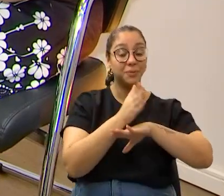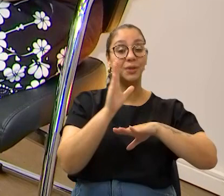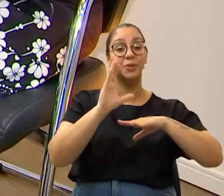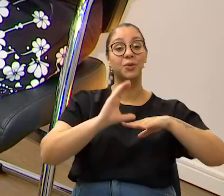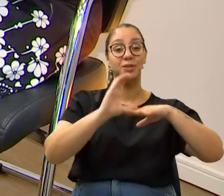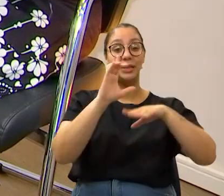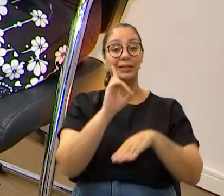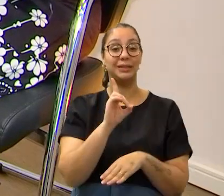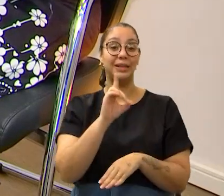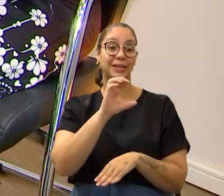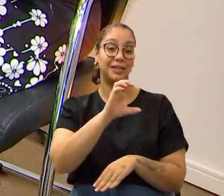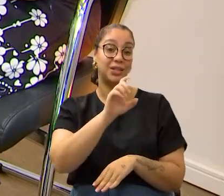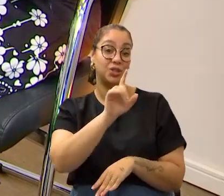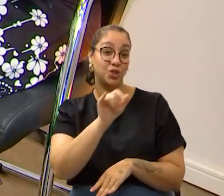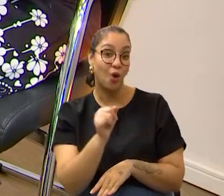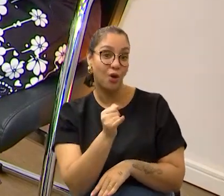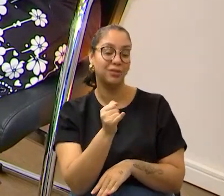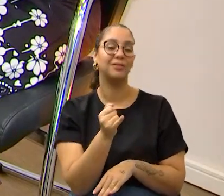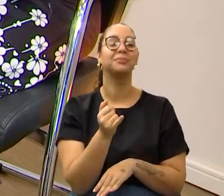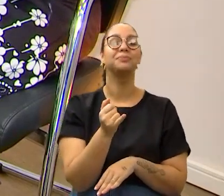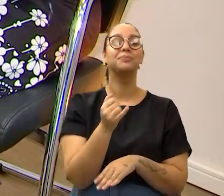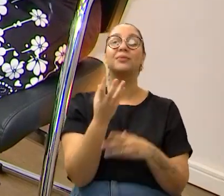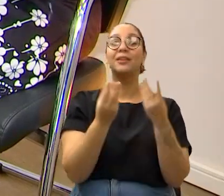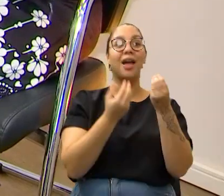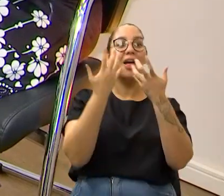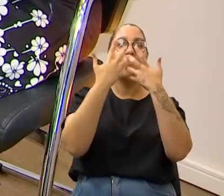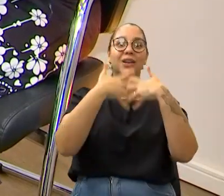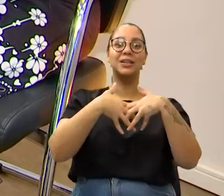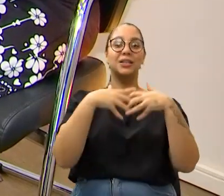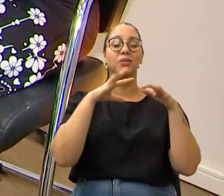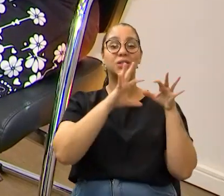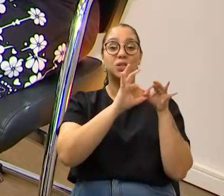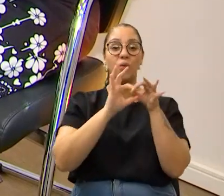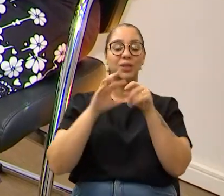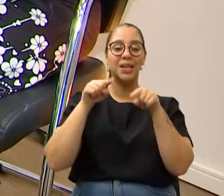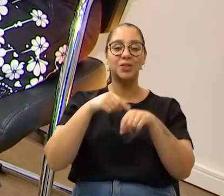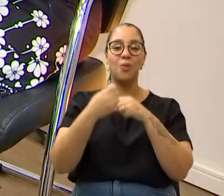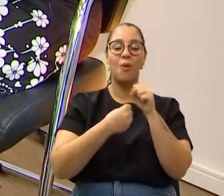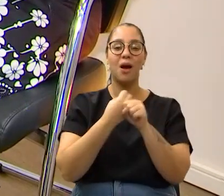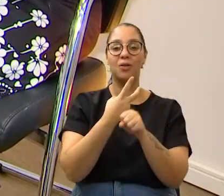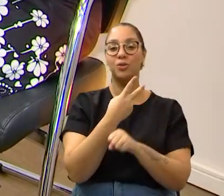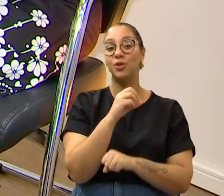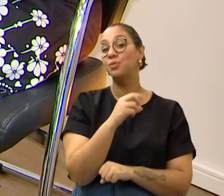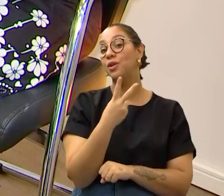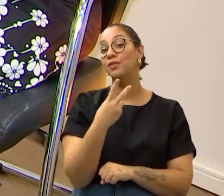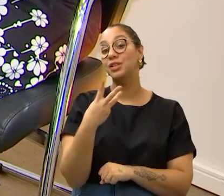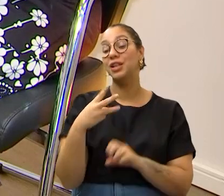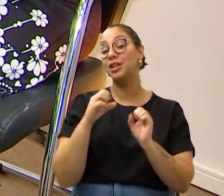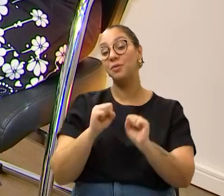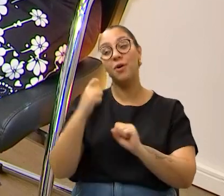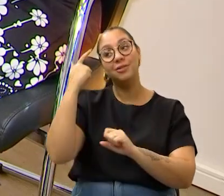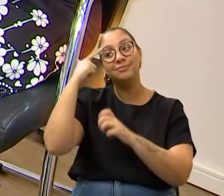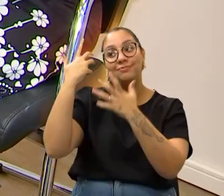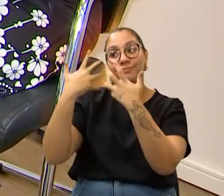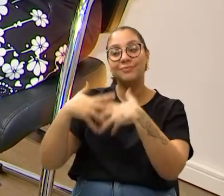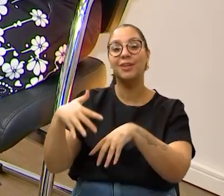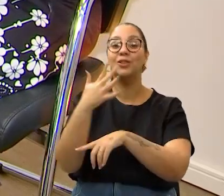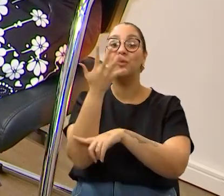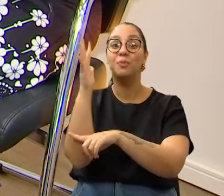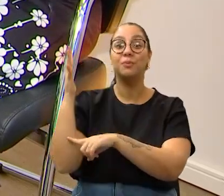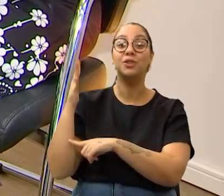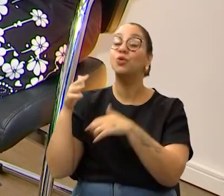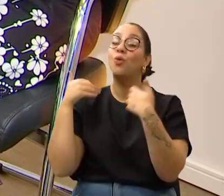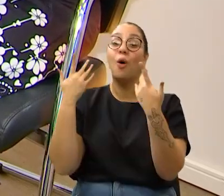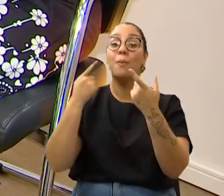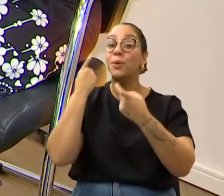Conselho do PCJ. Que reflexão nesse contexto de 2023 a gente pode trazer para o meio ambiente?